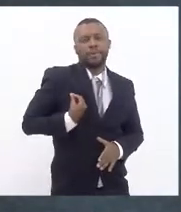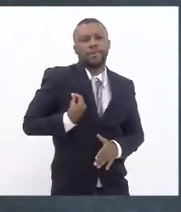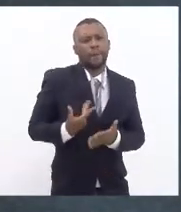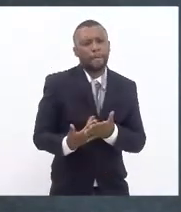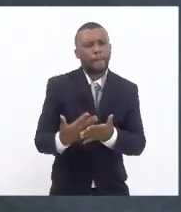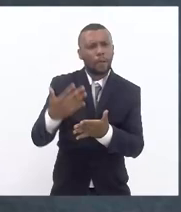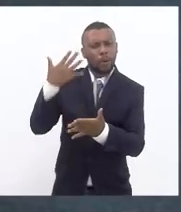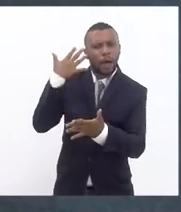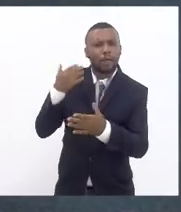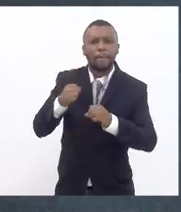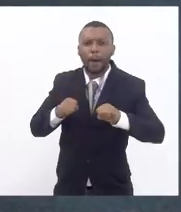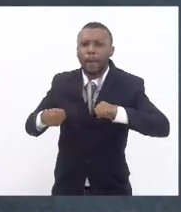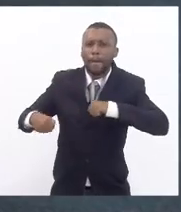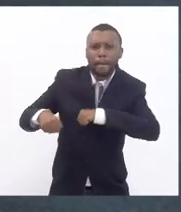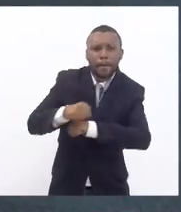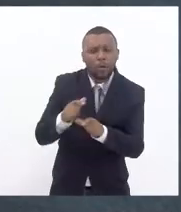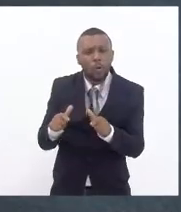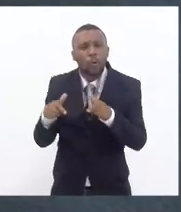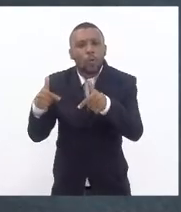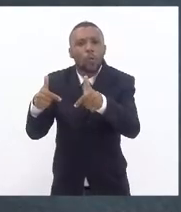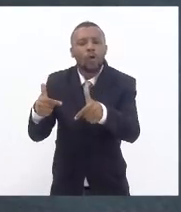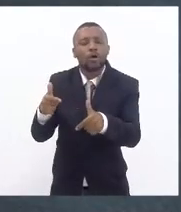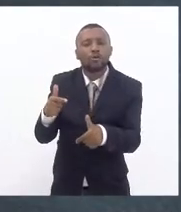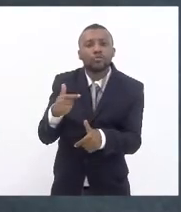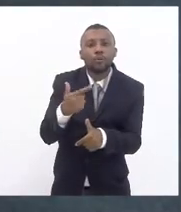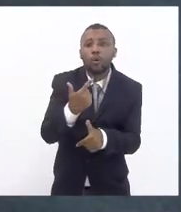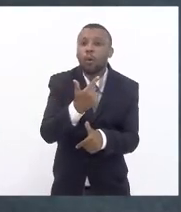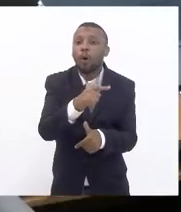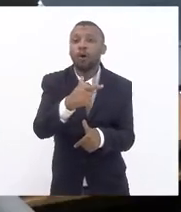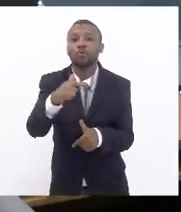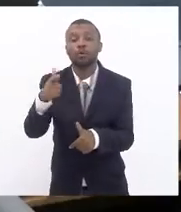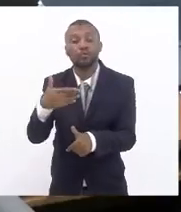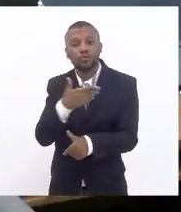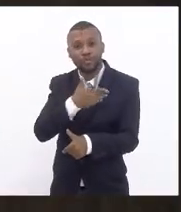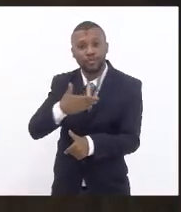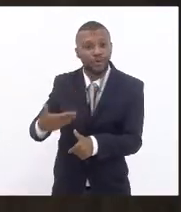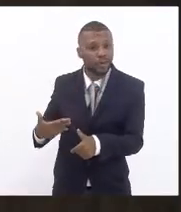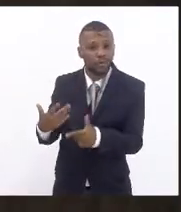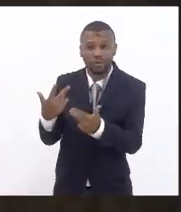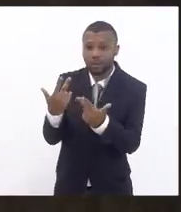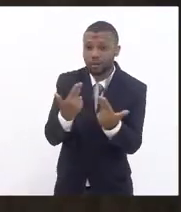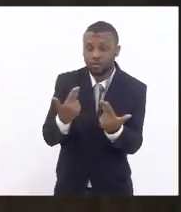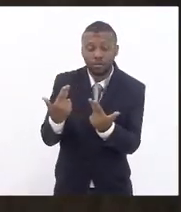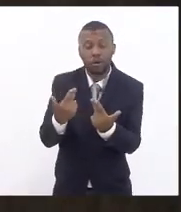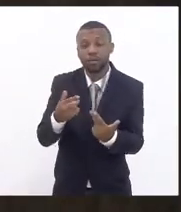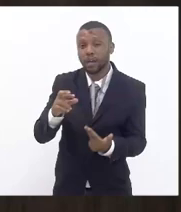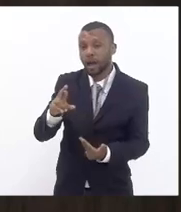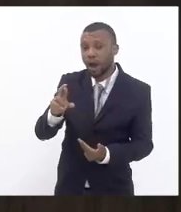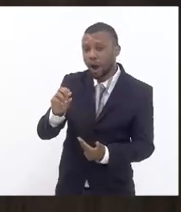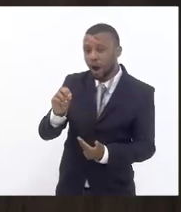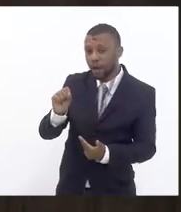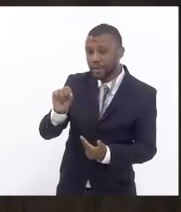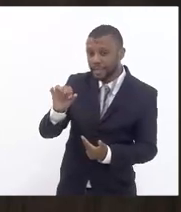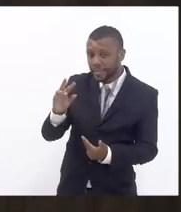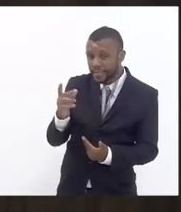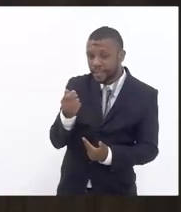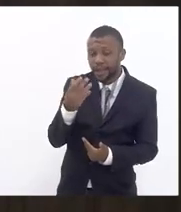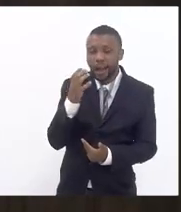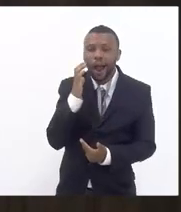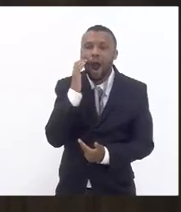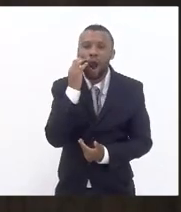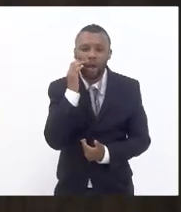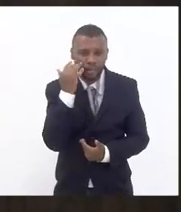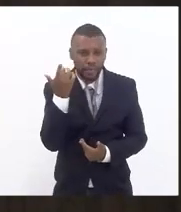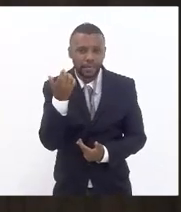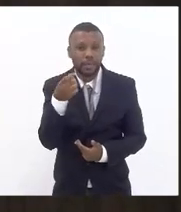passado, na gestão de outros governos, como foi o governo da Rosinha, que nós lutamos para que fosse criada a